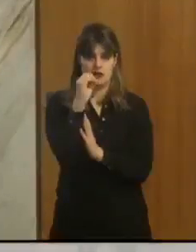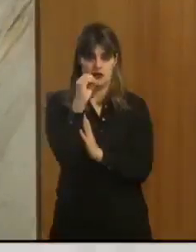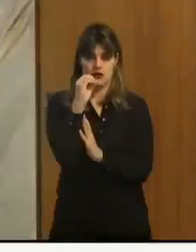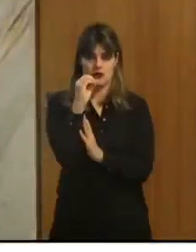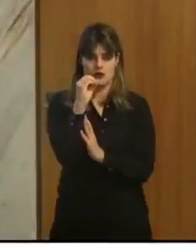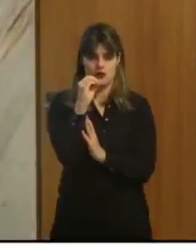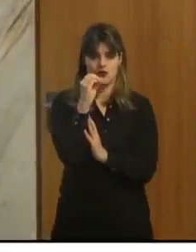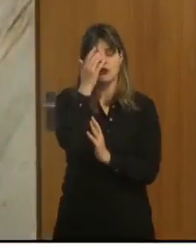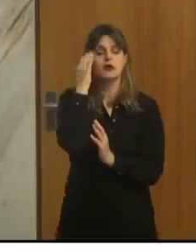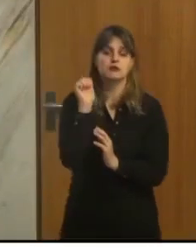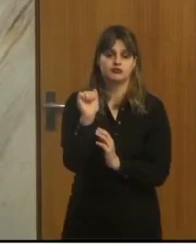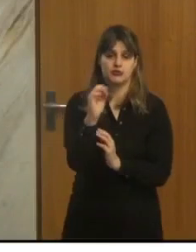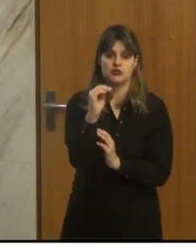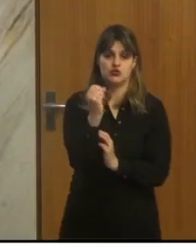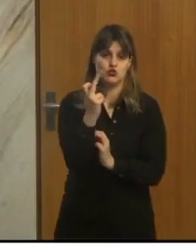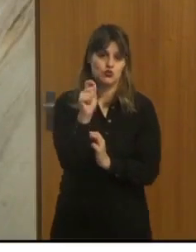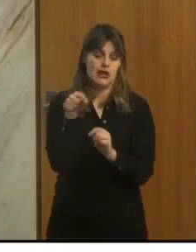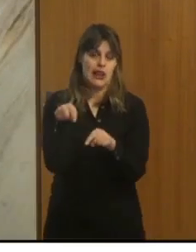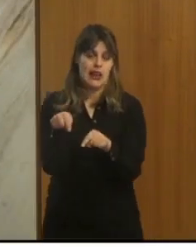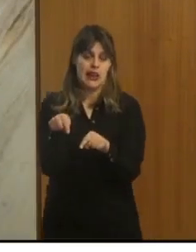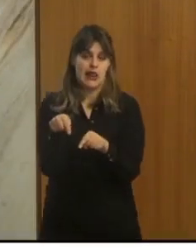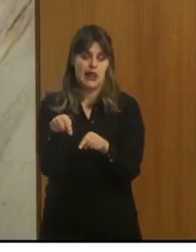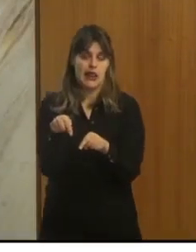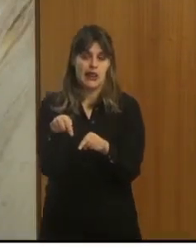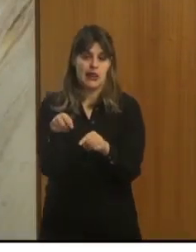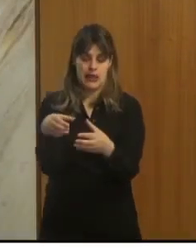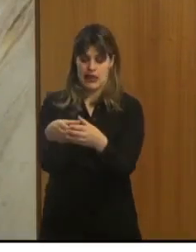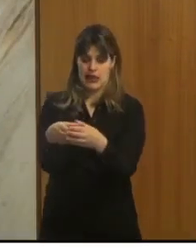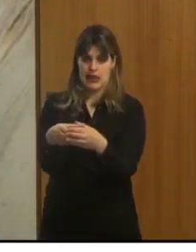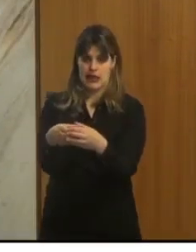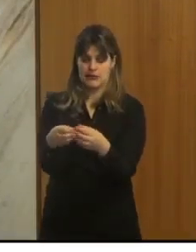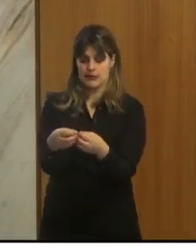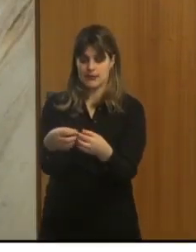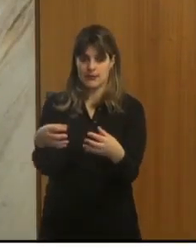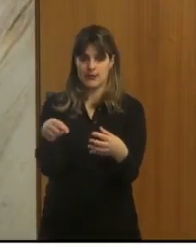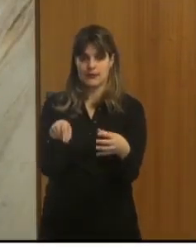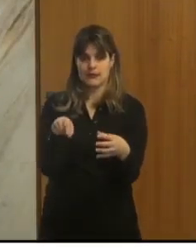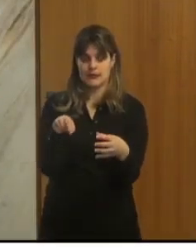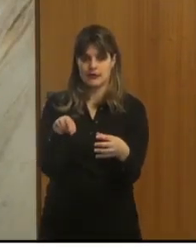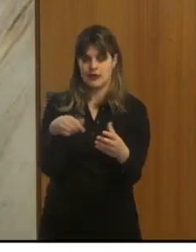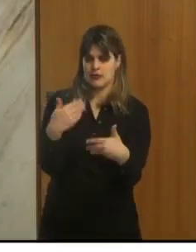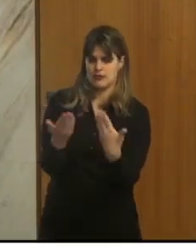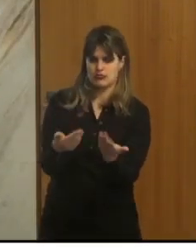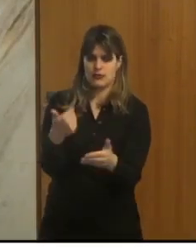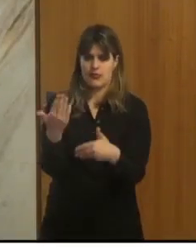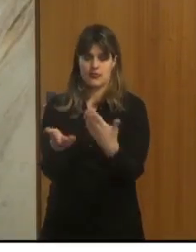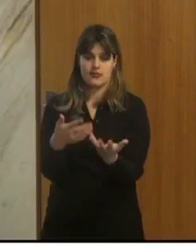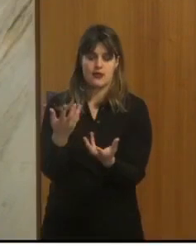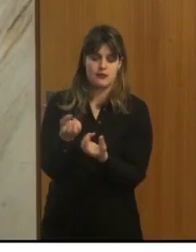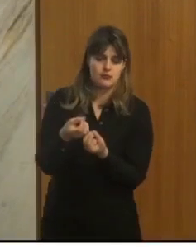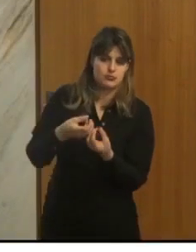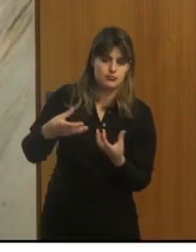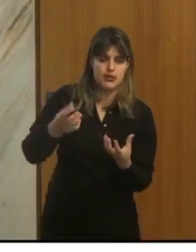comenda mestral de Sousa, que vai, esta comenda mestral de Sousa vai cada vez mais adquirindo bens, enriquecendo, e a partir